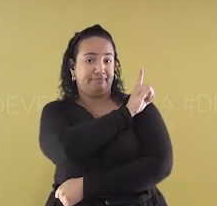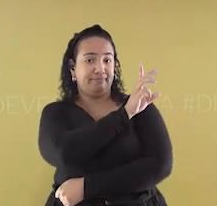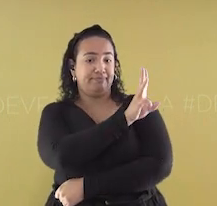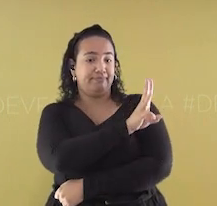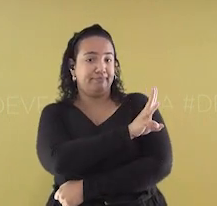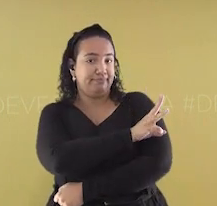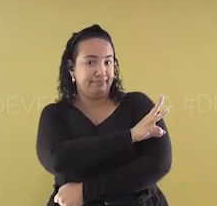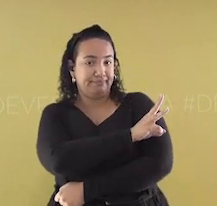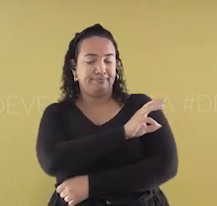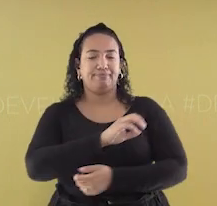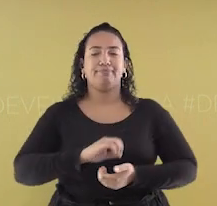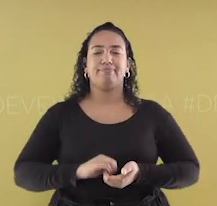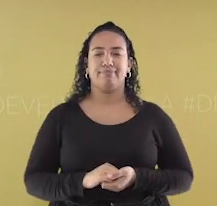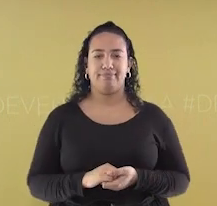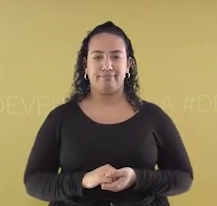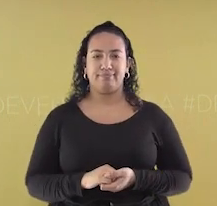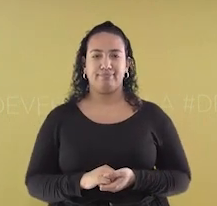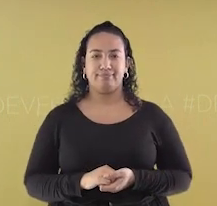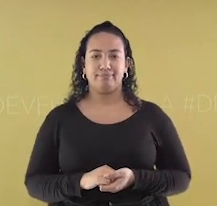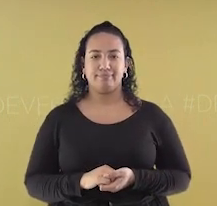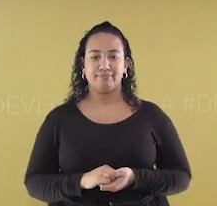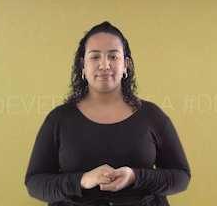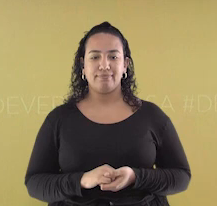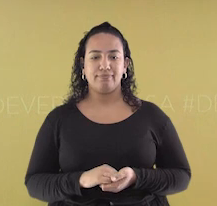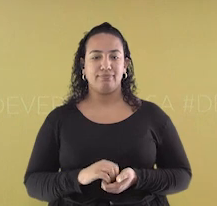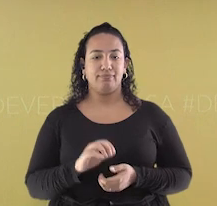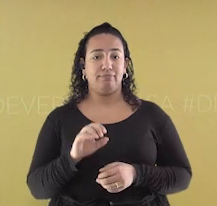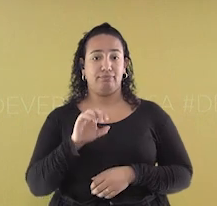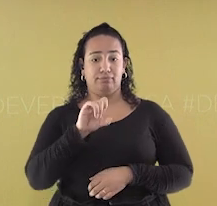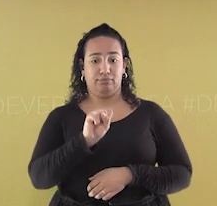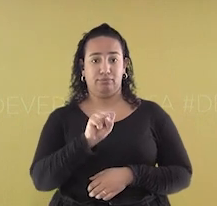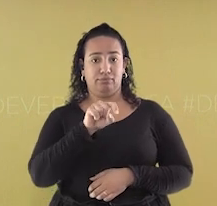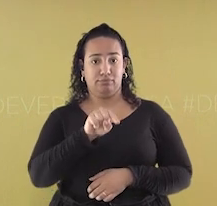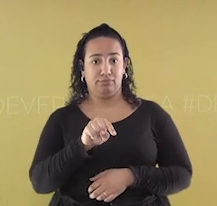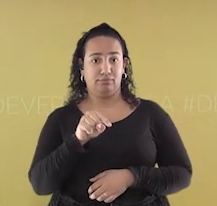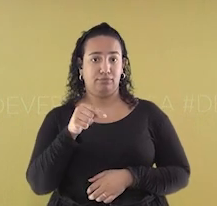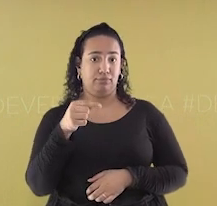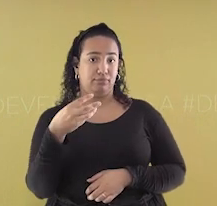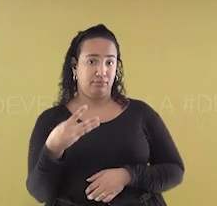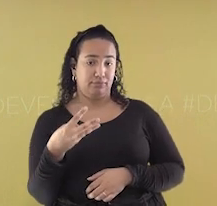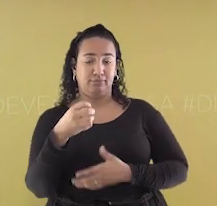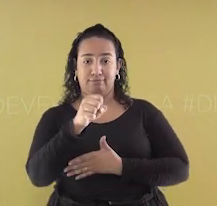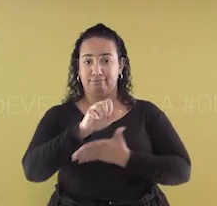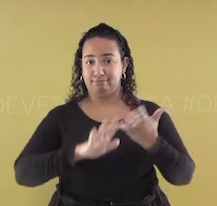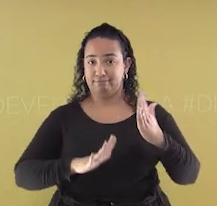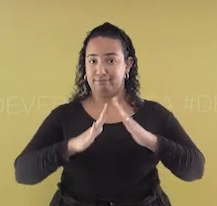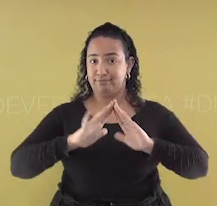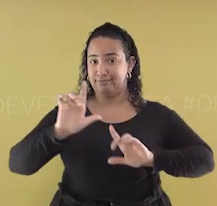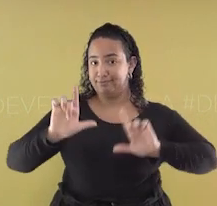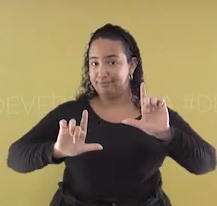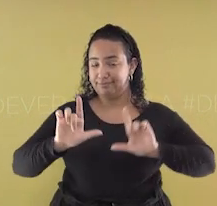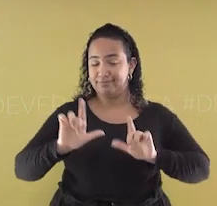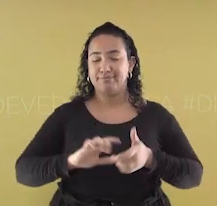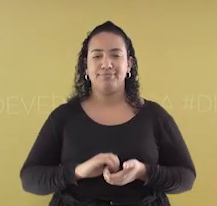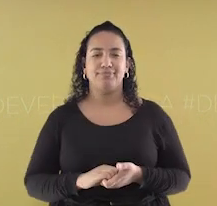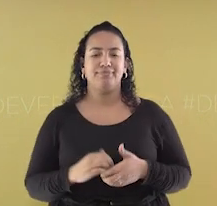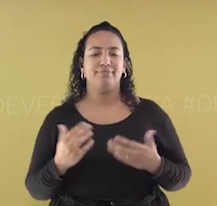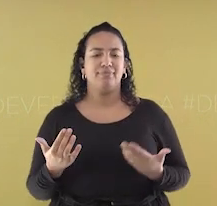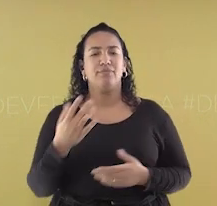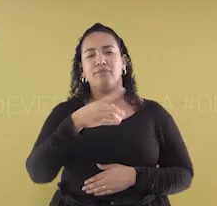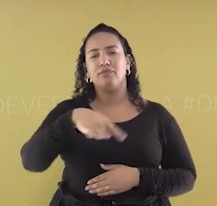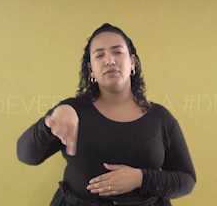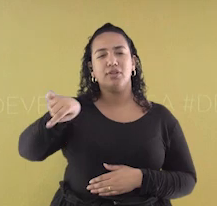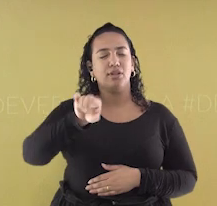primeiro ao terceiro ano do Ensino Fundamental 1, anos iniciais, do canal 8.3 do Dever em Casa na TV.